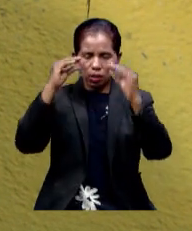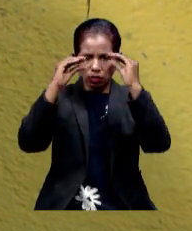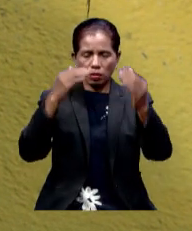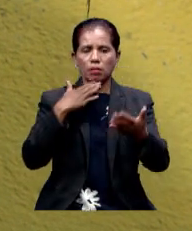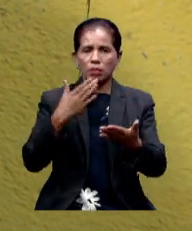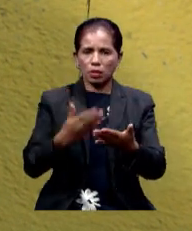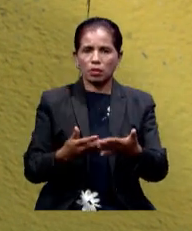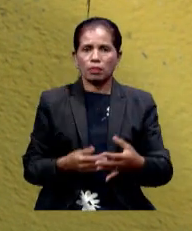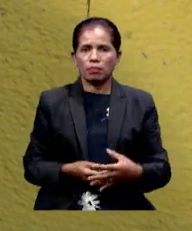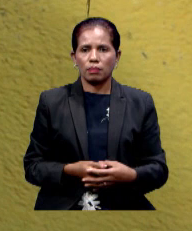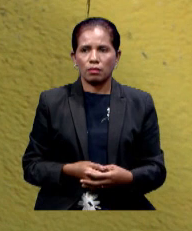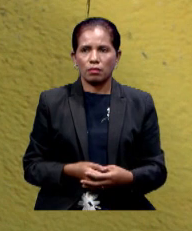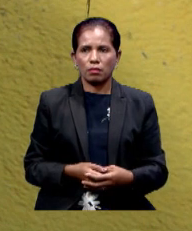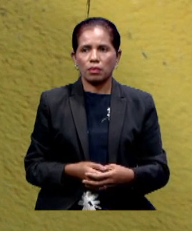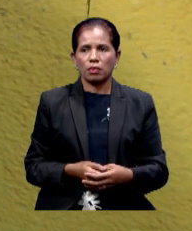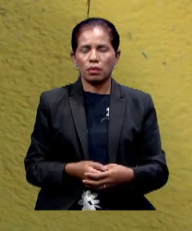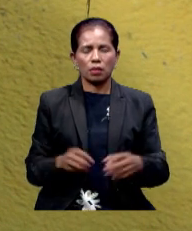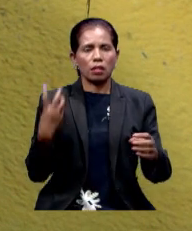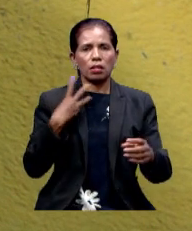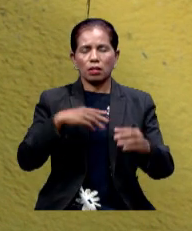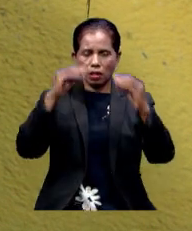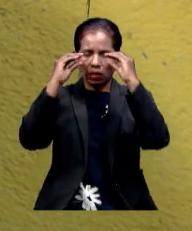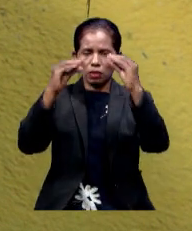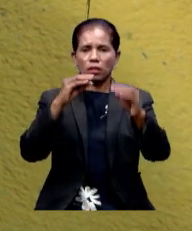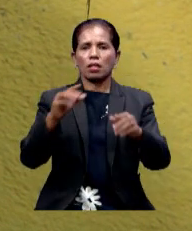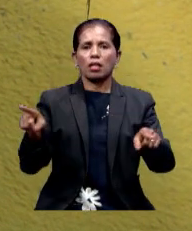dia sela eta hanu sira raune saitia bale